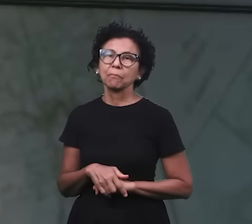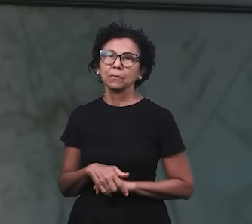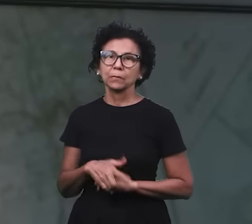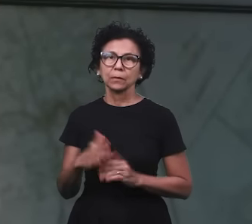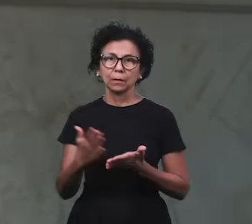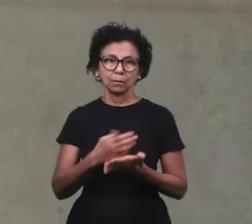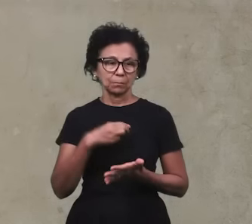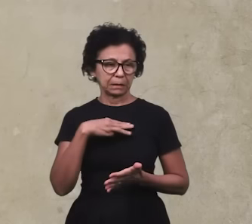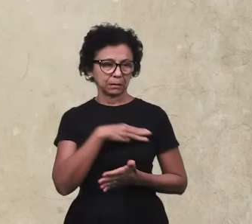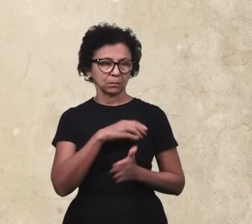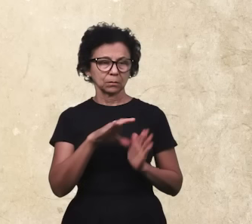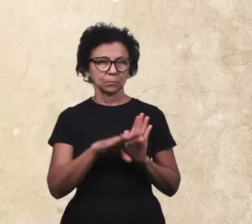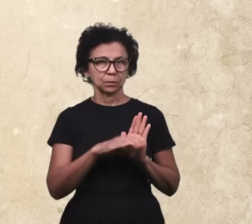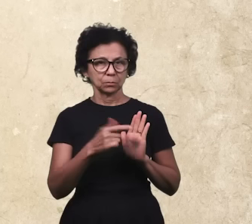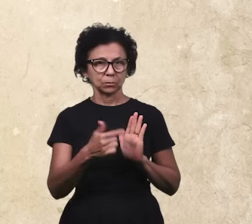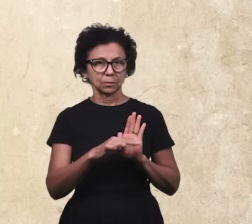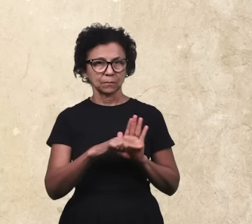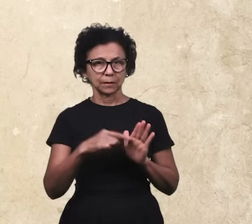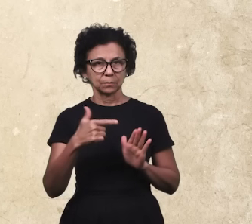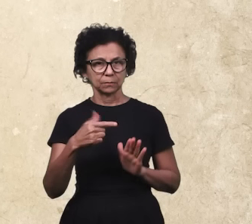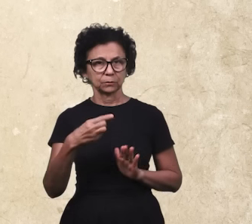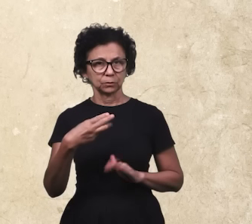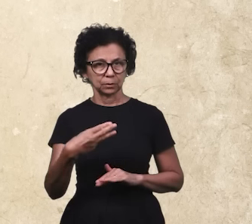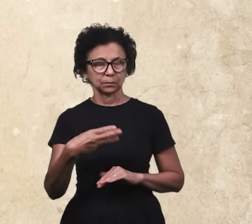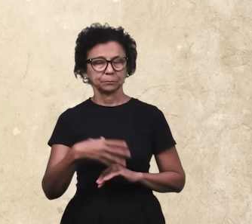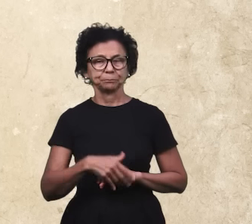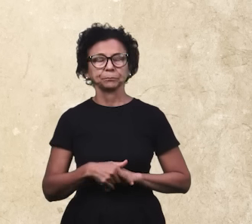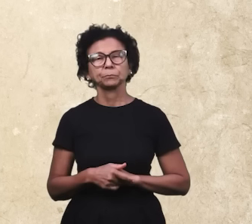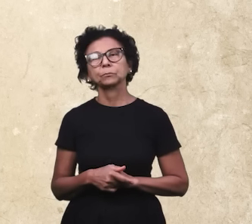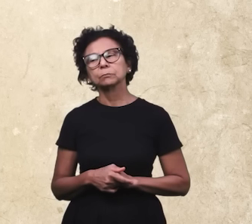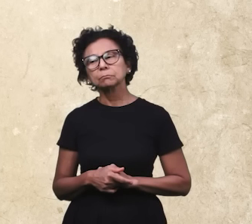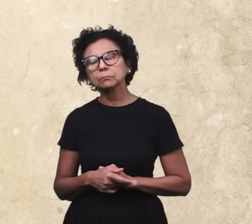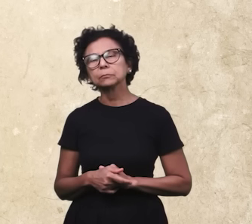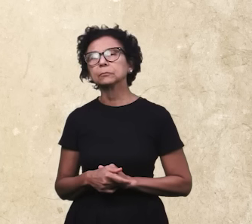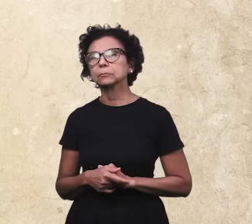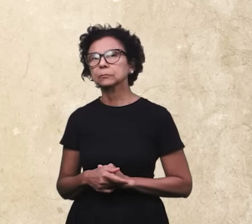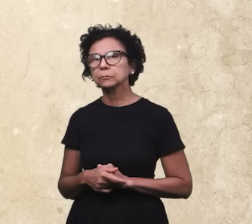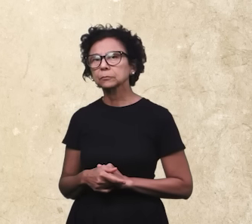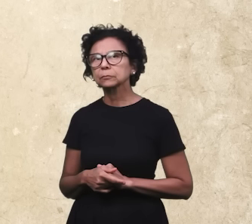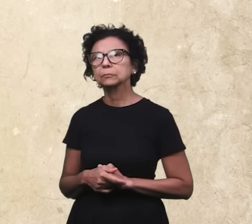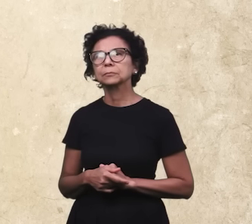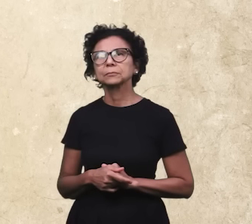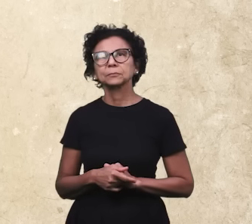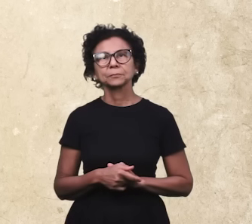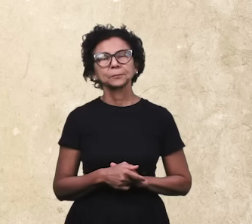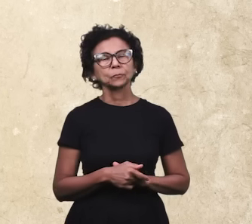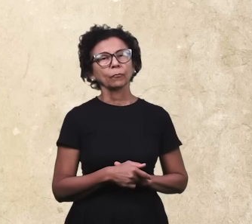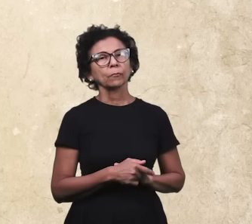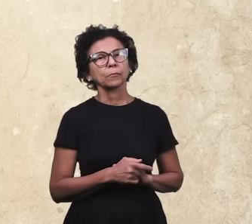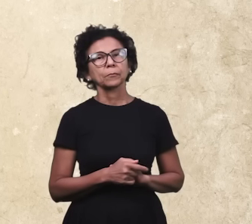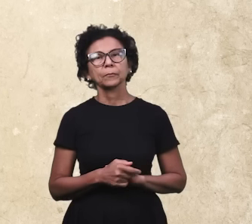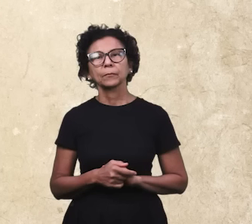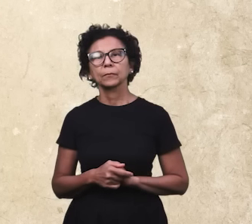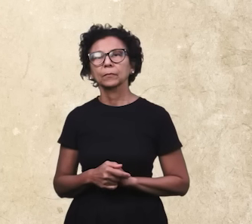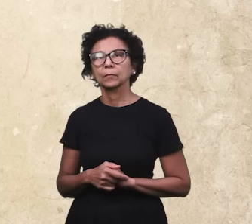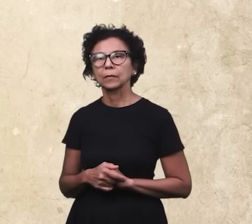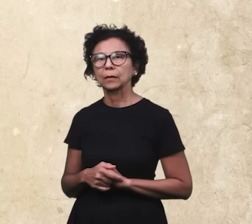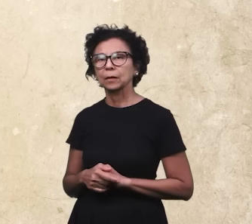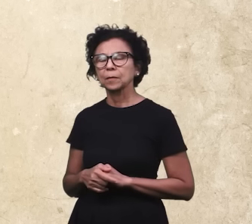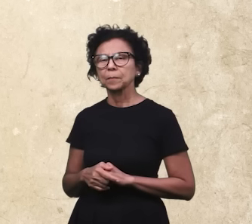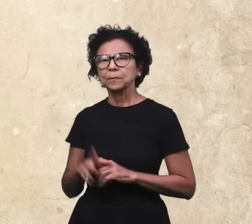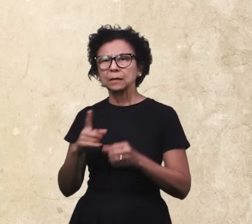o Evangelho de Mateus, no capítulo 2, verso 23, diz assim, chegou e habitou